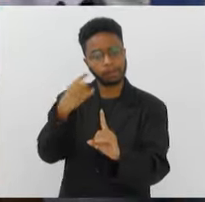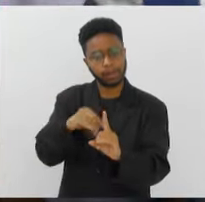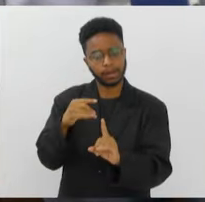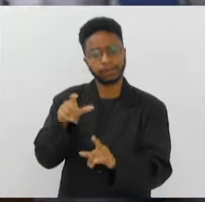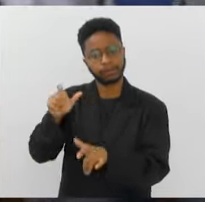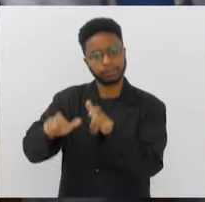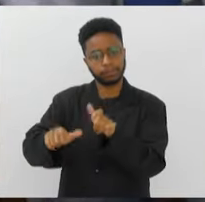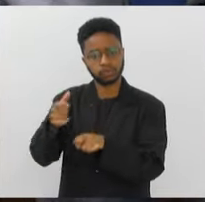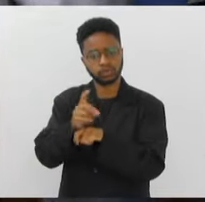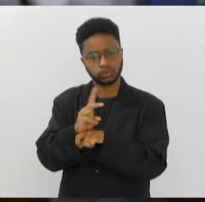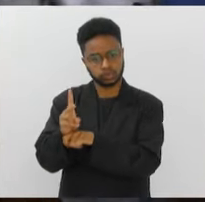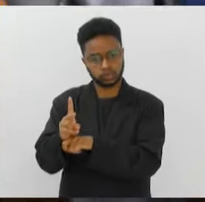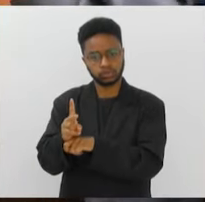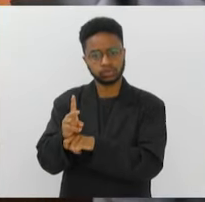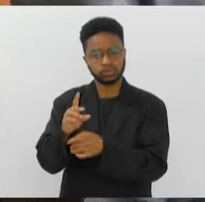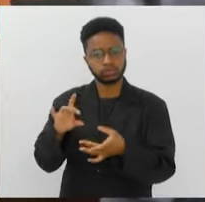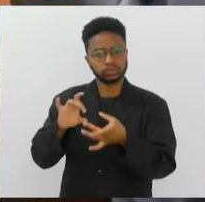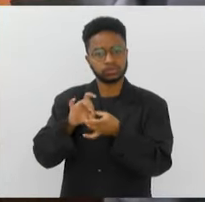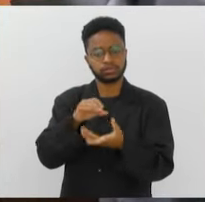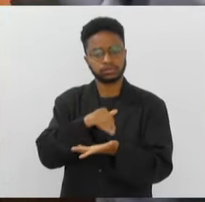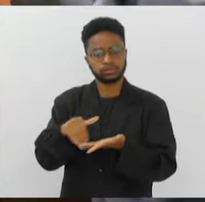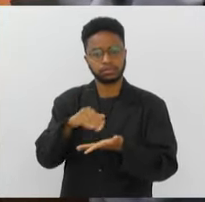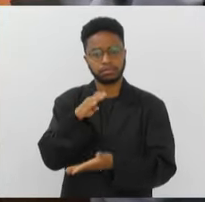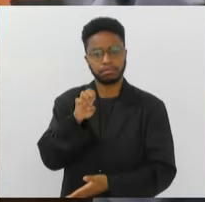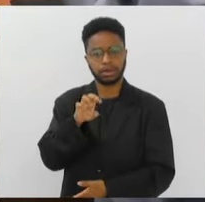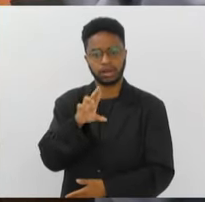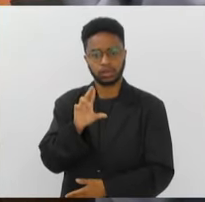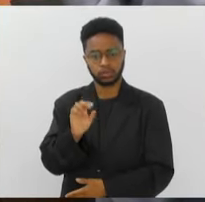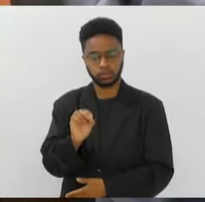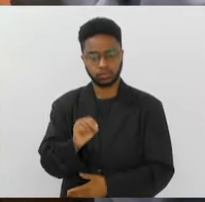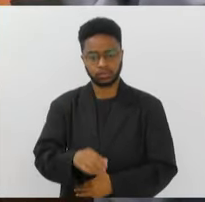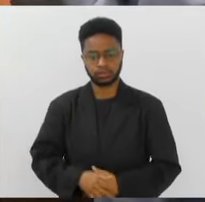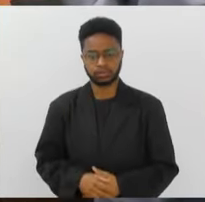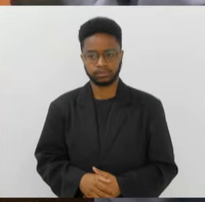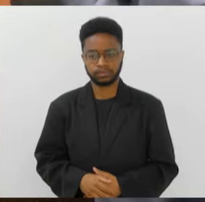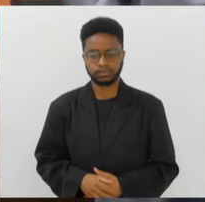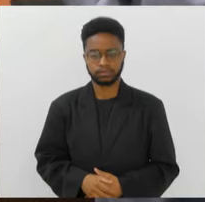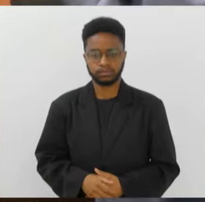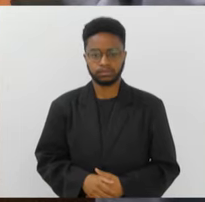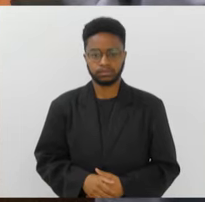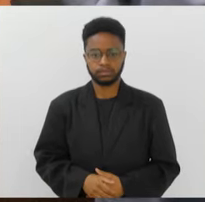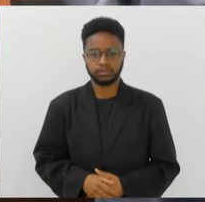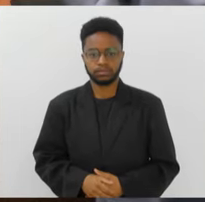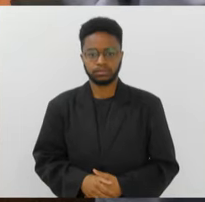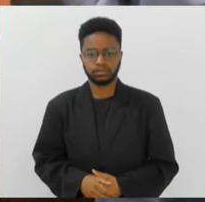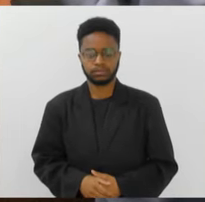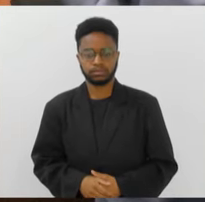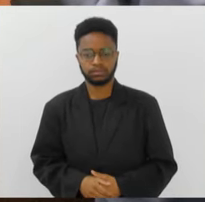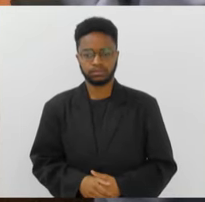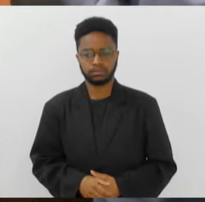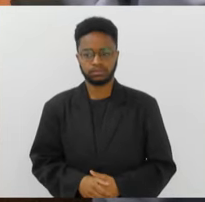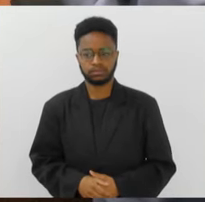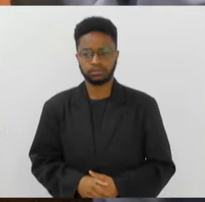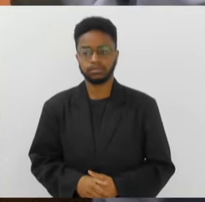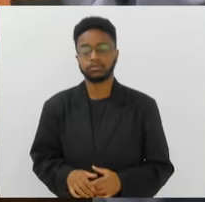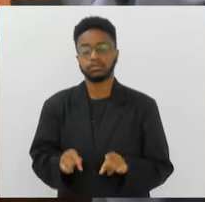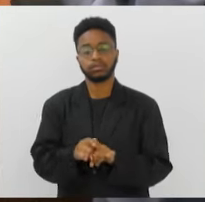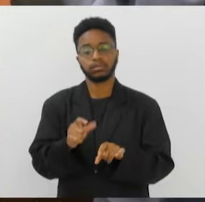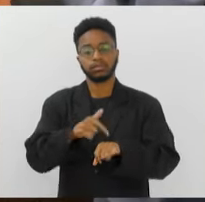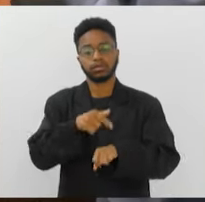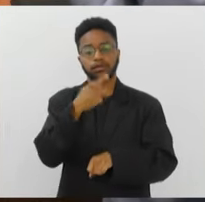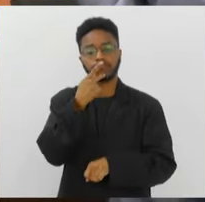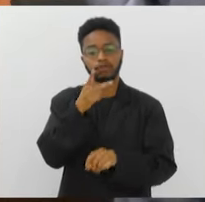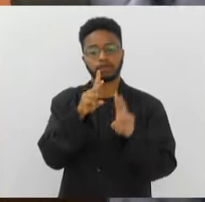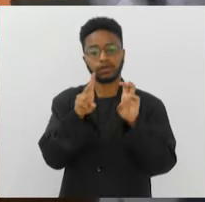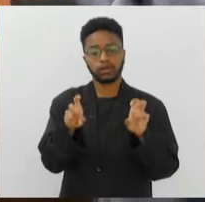secretário Breno Carnevale, né? Quando Vossa Excelência fala do Eduardo Paes, isso